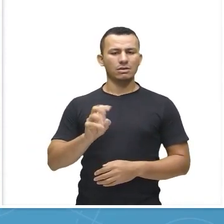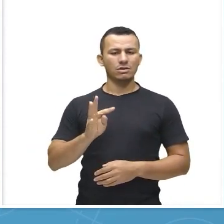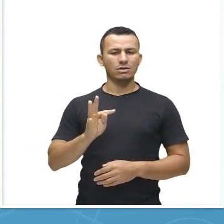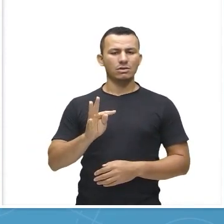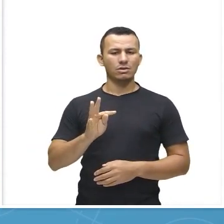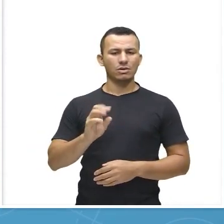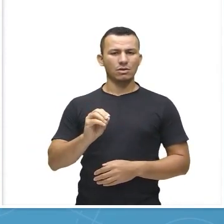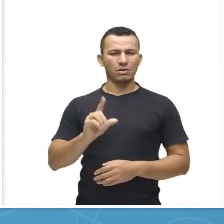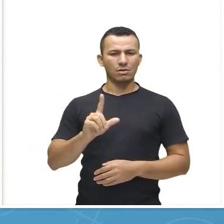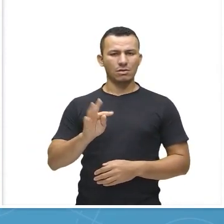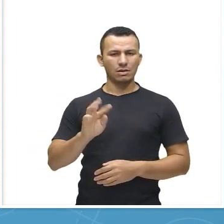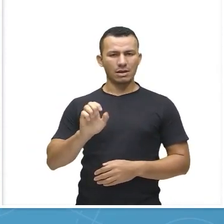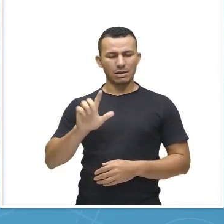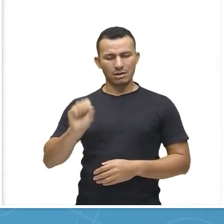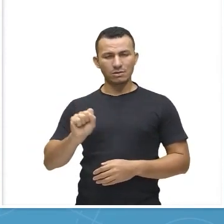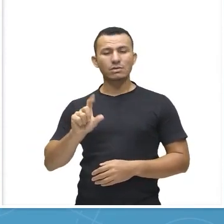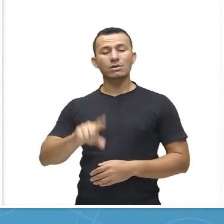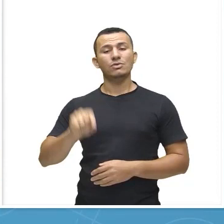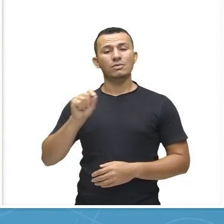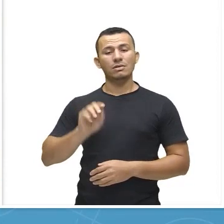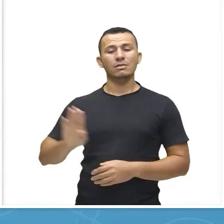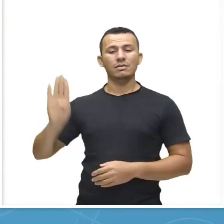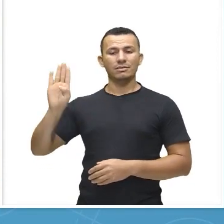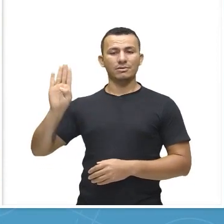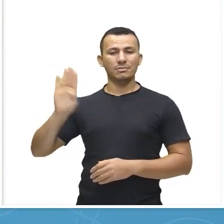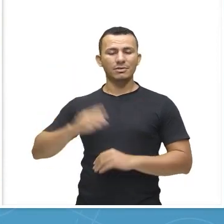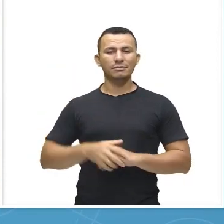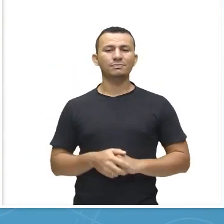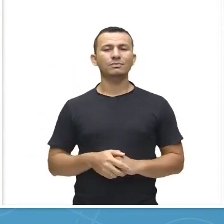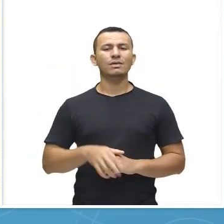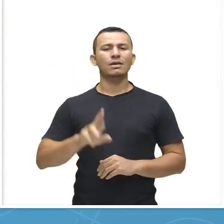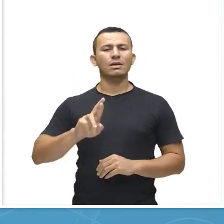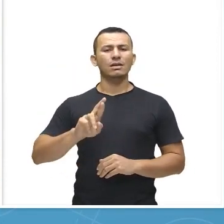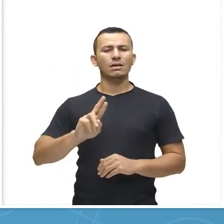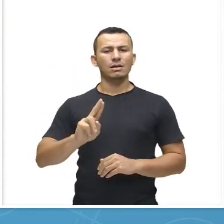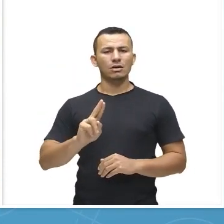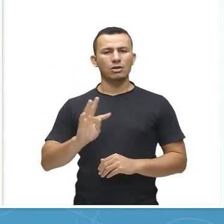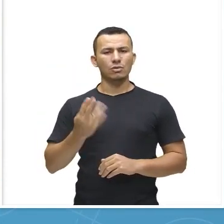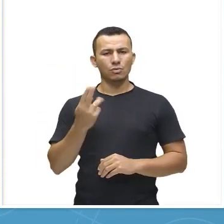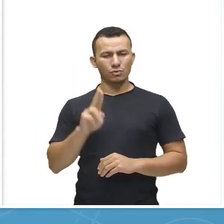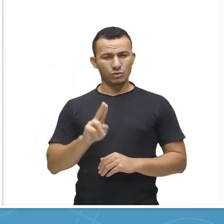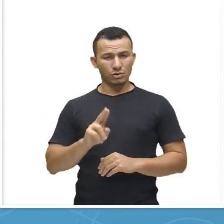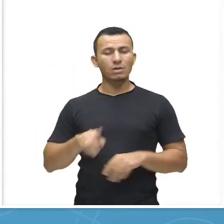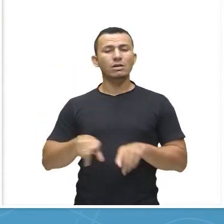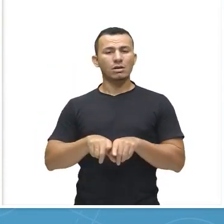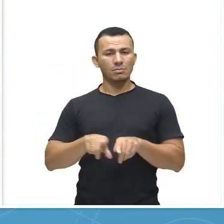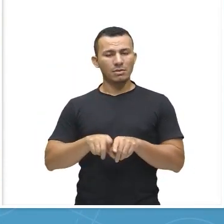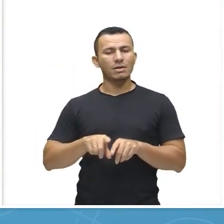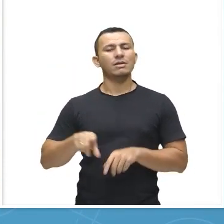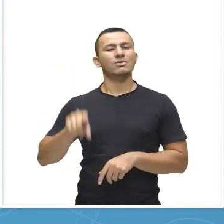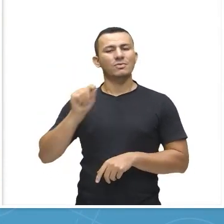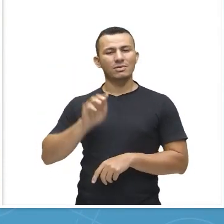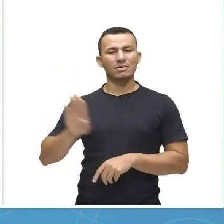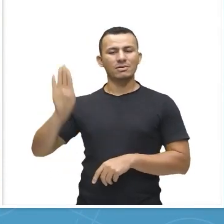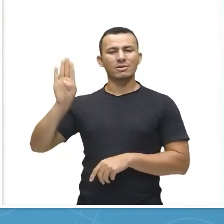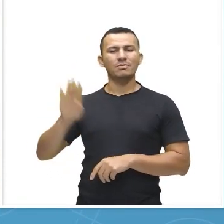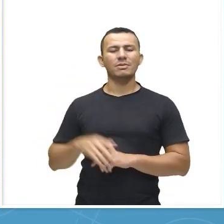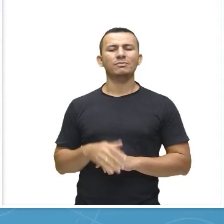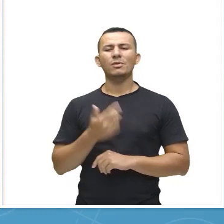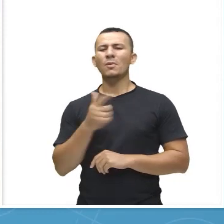letra B. A Ruth colocou letra B também. O pessoal foi de B hoje, né? Tem alguém que colocou